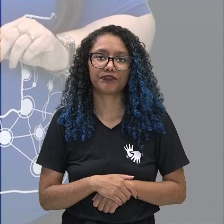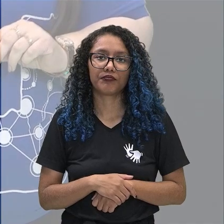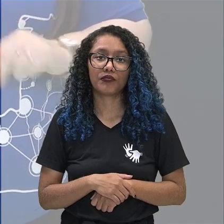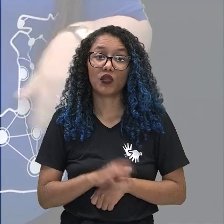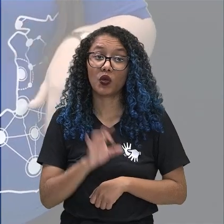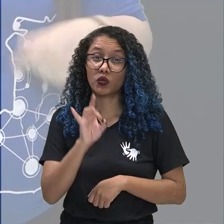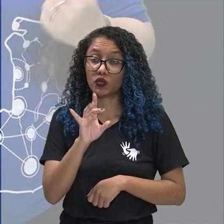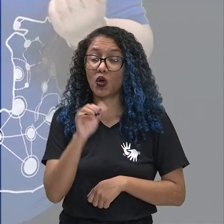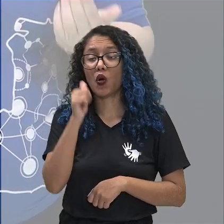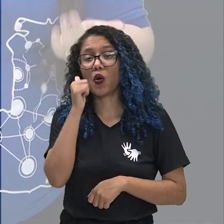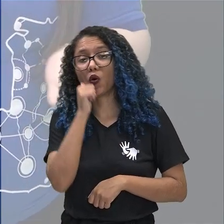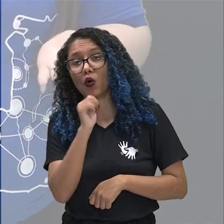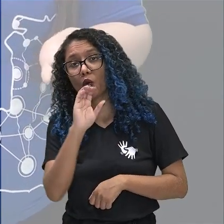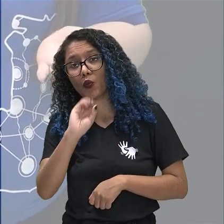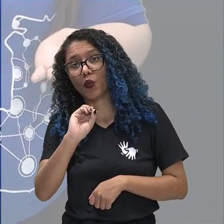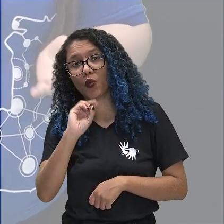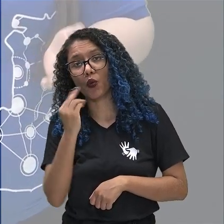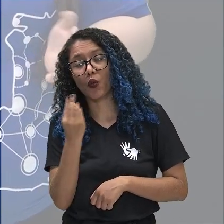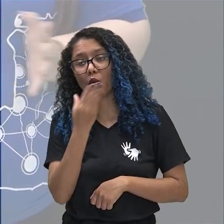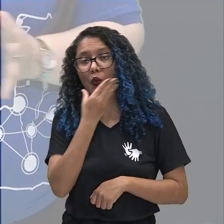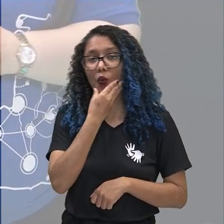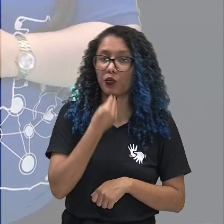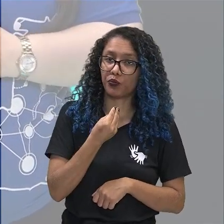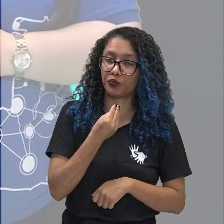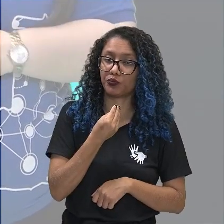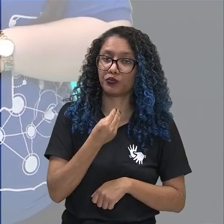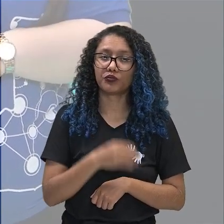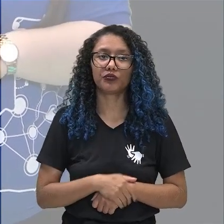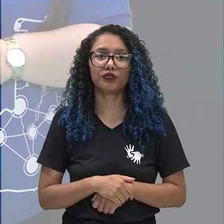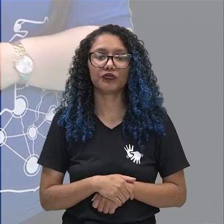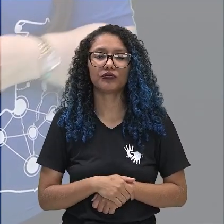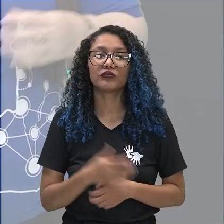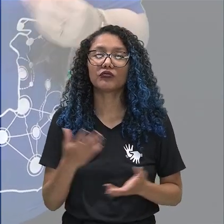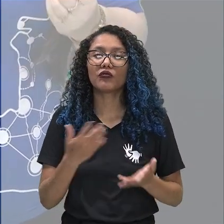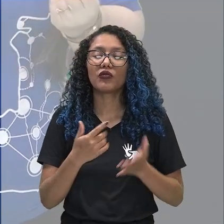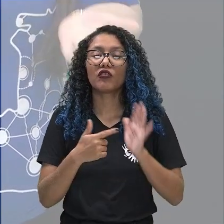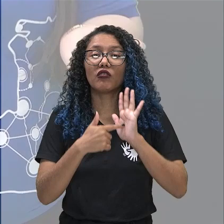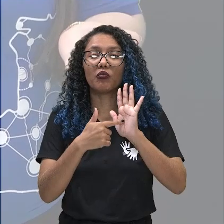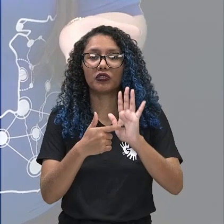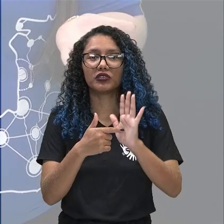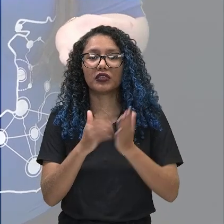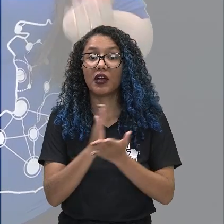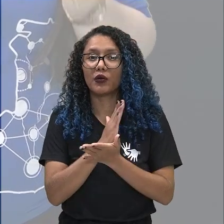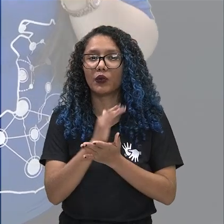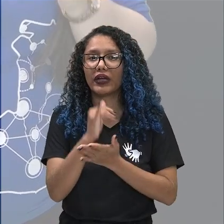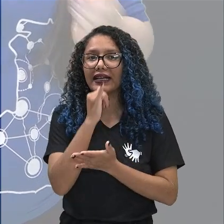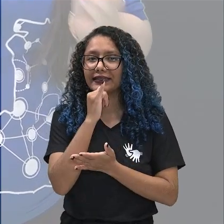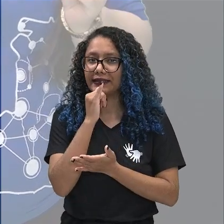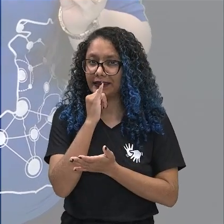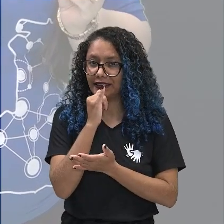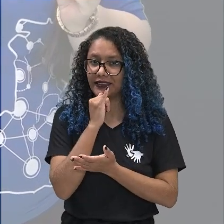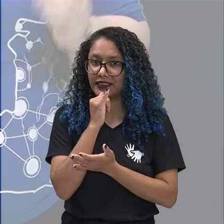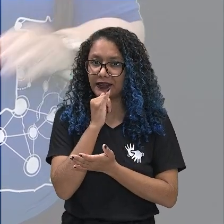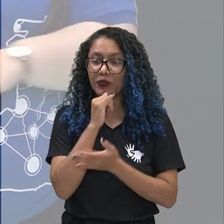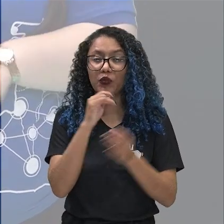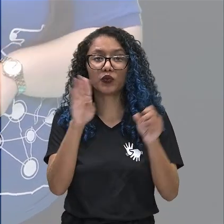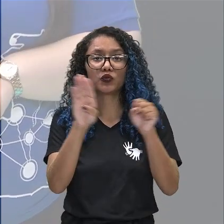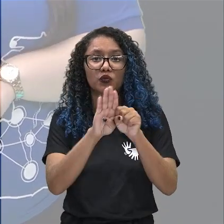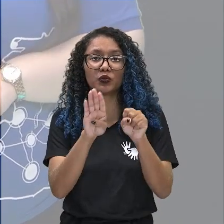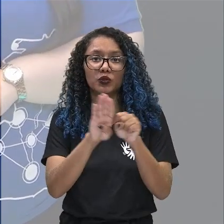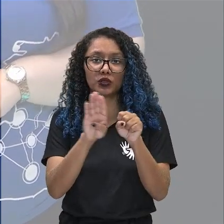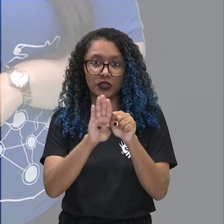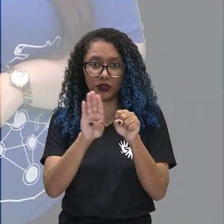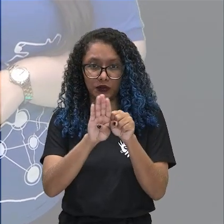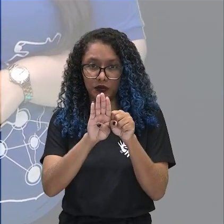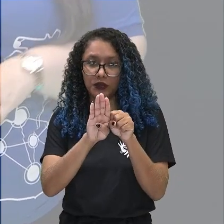o masculino ou o feminino. E aí aqui eu mostro para vocês alguns exemplos desses substantivos